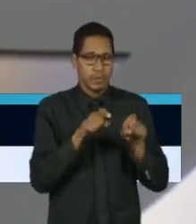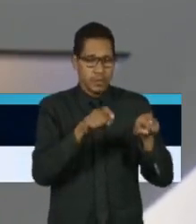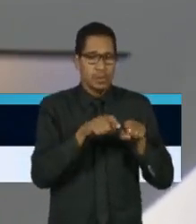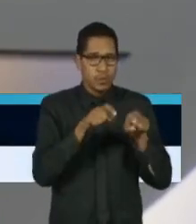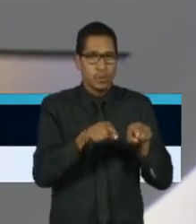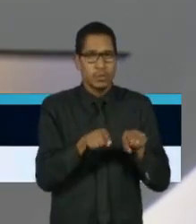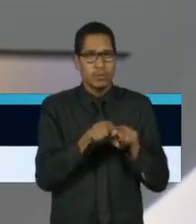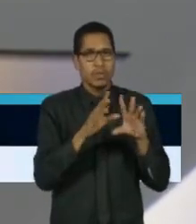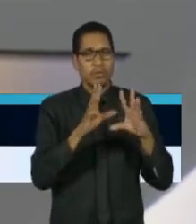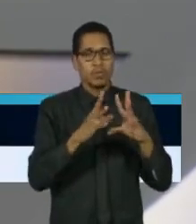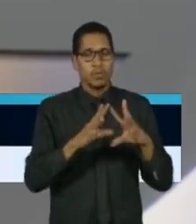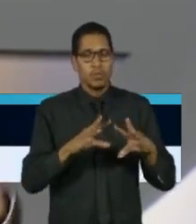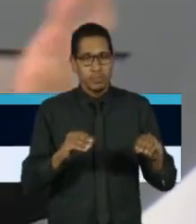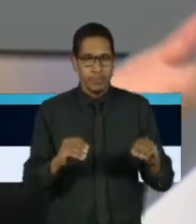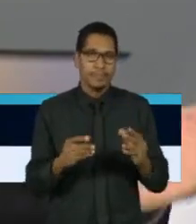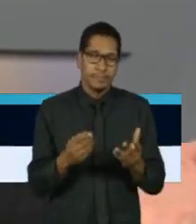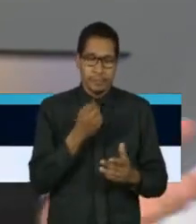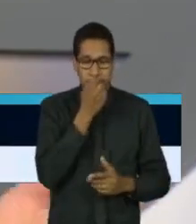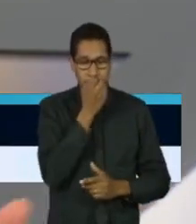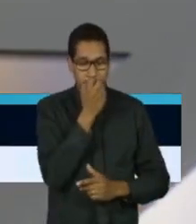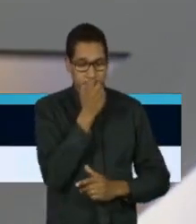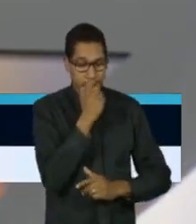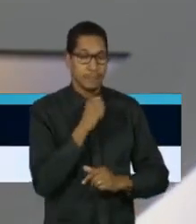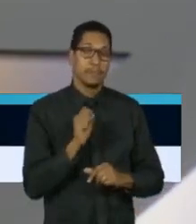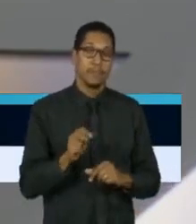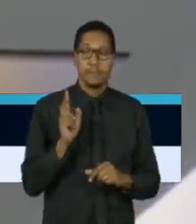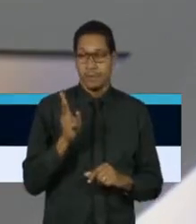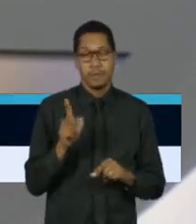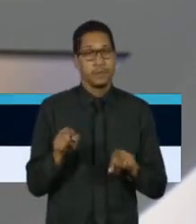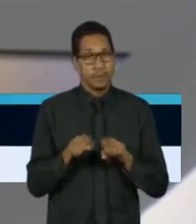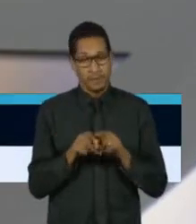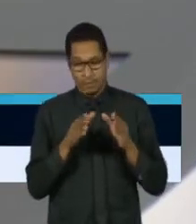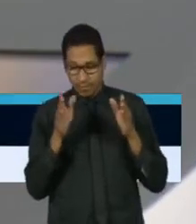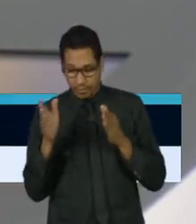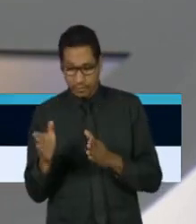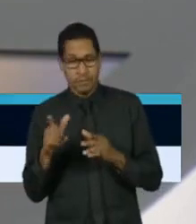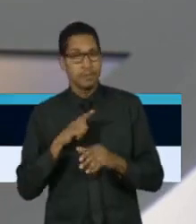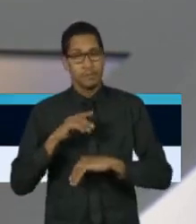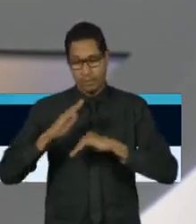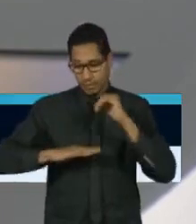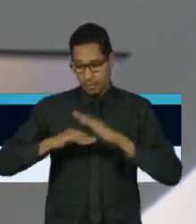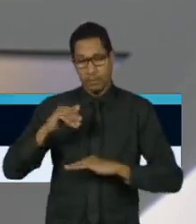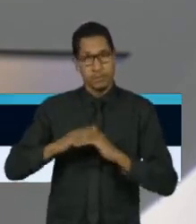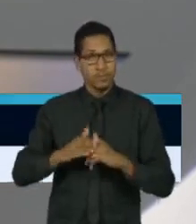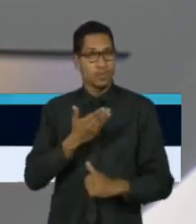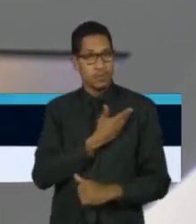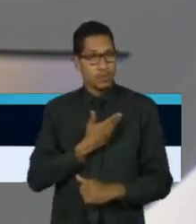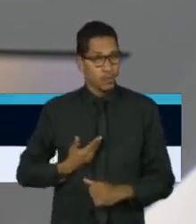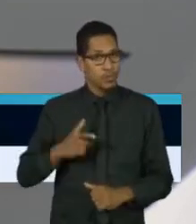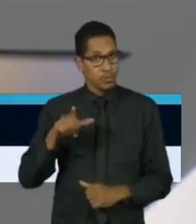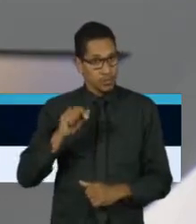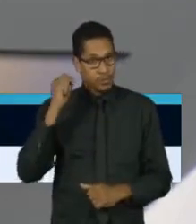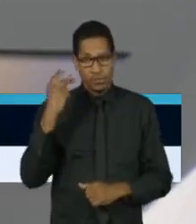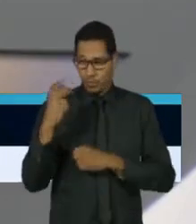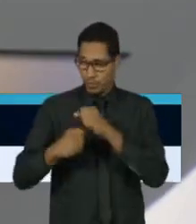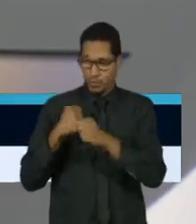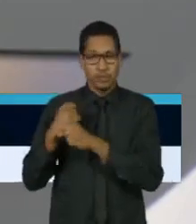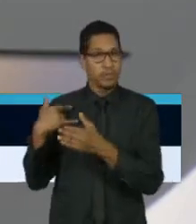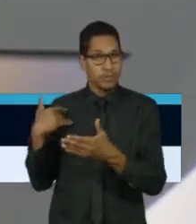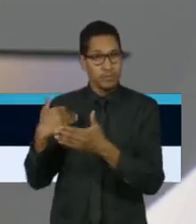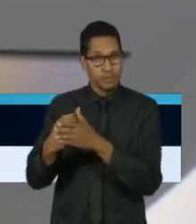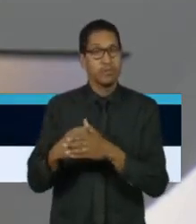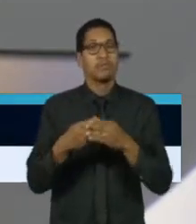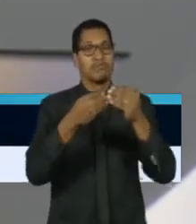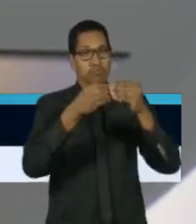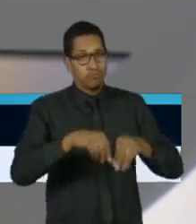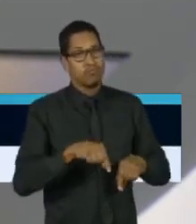na mesa do brasileiro e da brasileira. Ao mesmo tempo, uma série de outras medidas também foram tomadas pelo governo nos últimos dois anos, que também prejudicaram